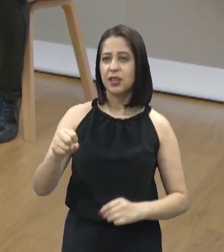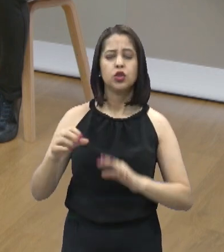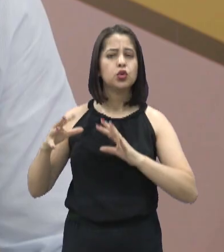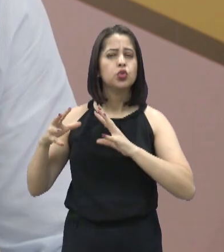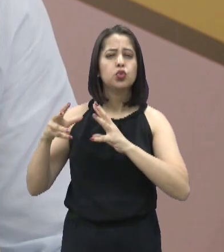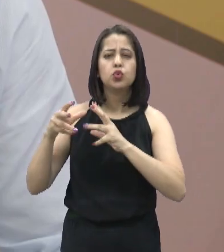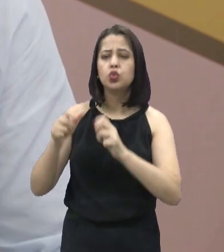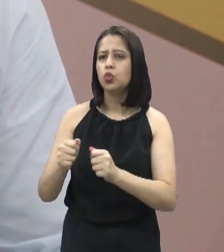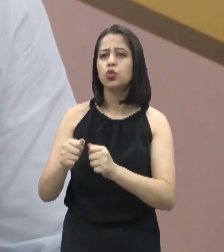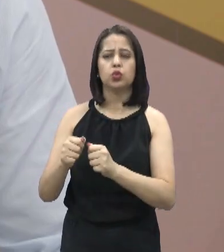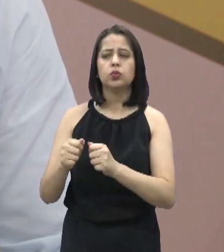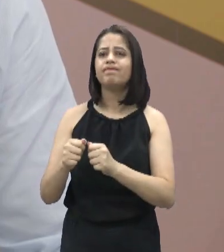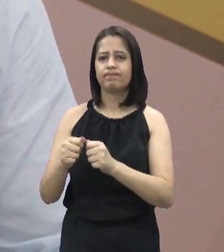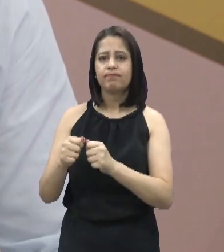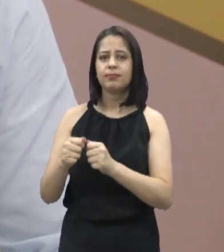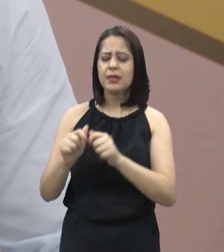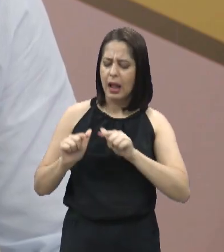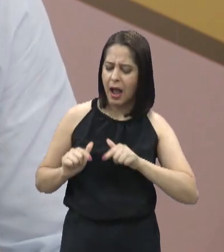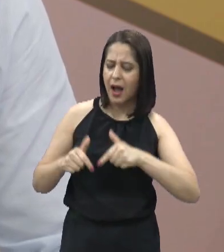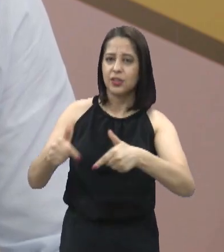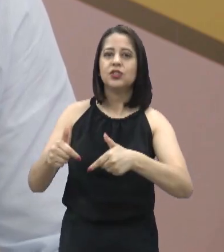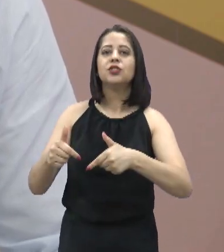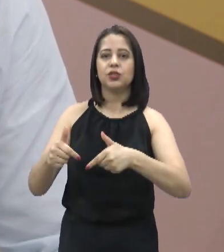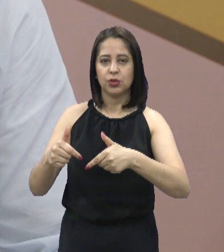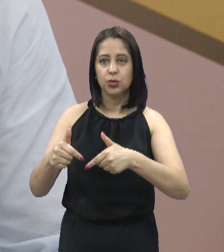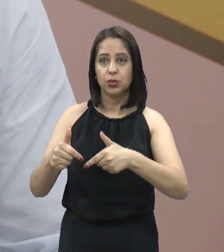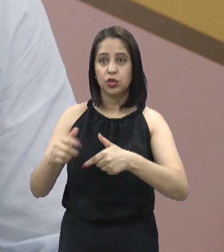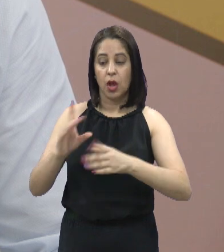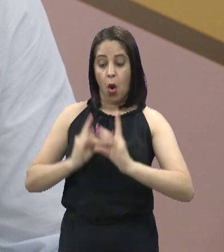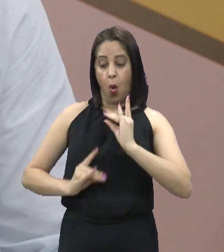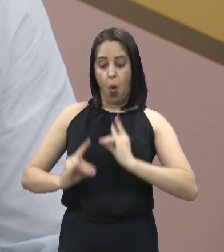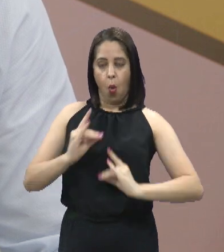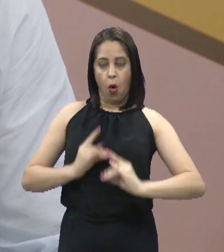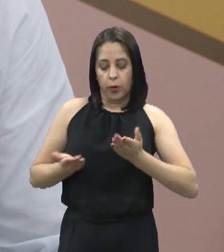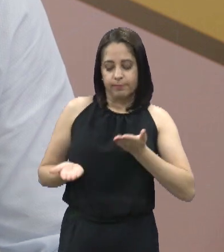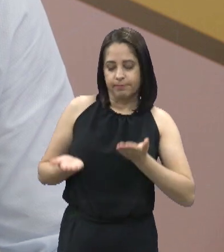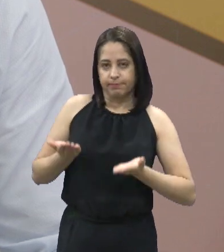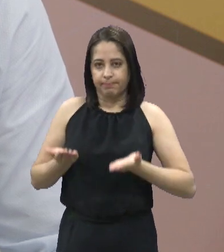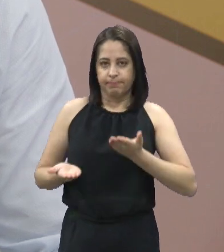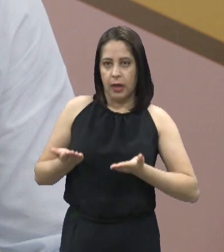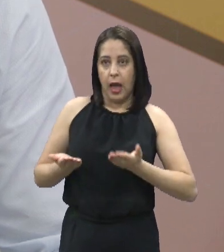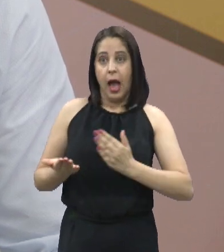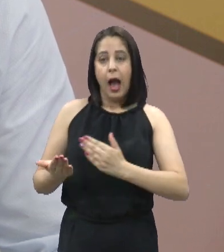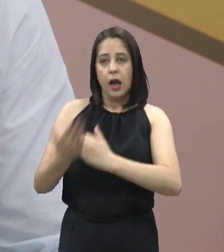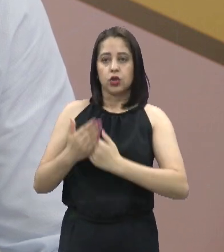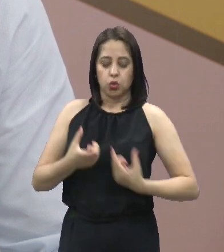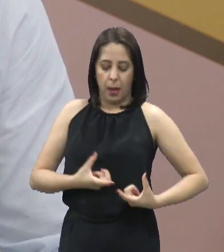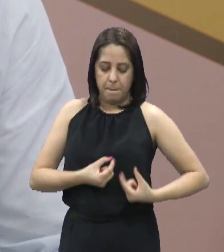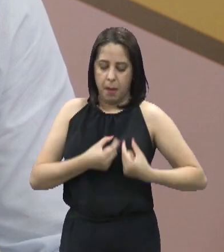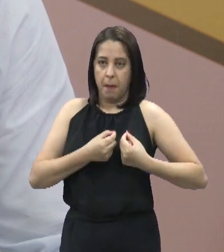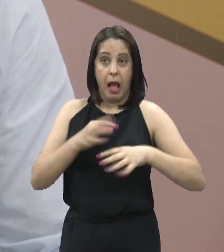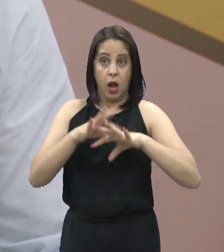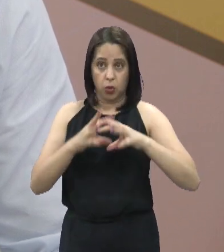gente faz para diminuir a ação do hormônio no corpo ajuda a prevenir o câncer de mama. A amamentação